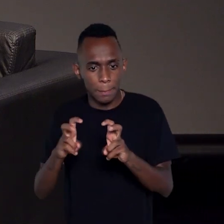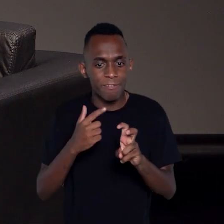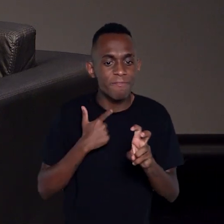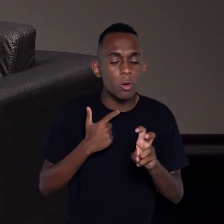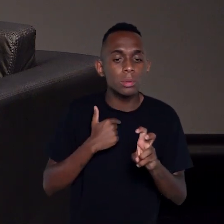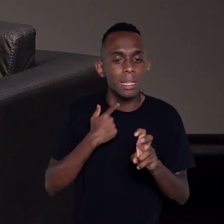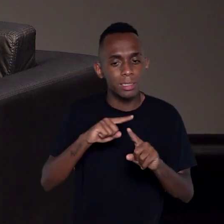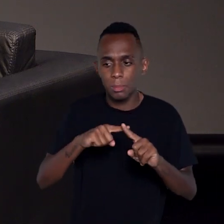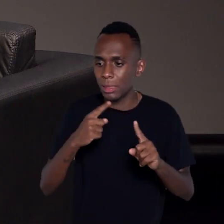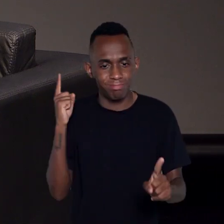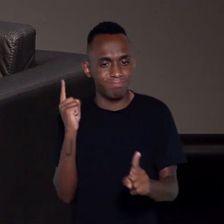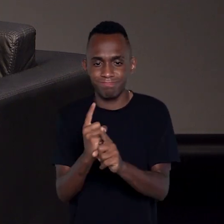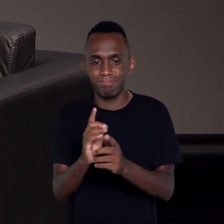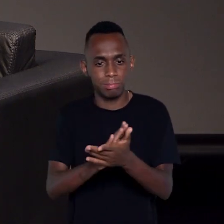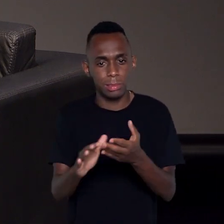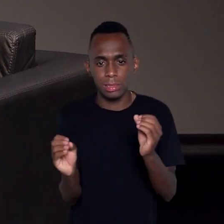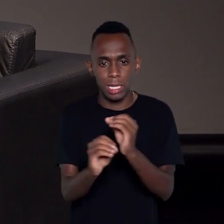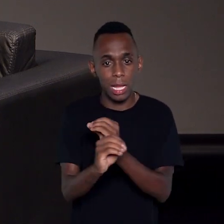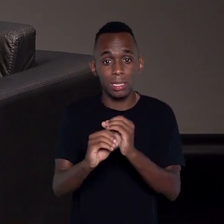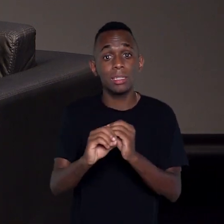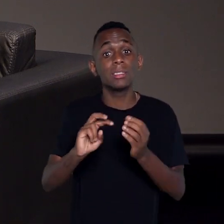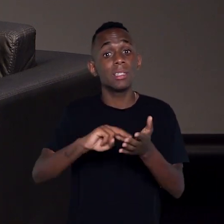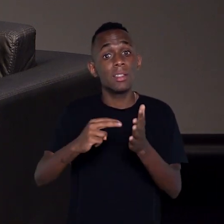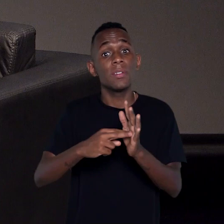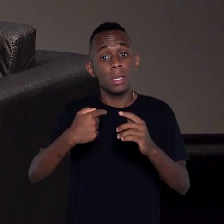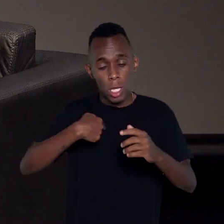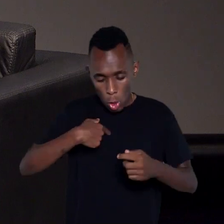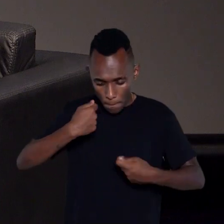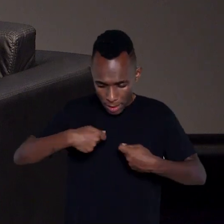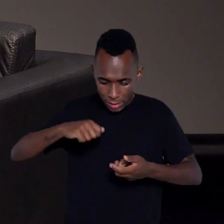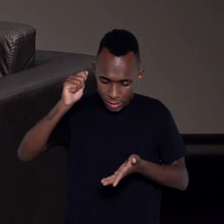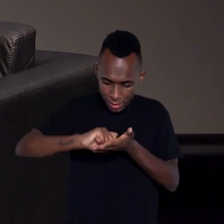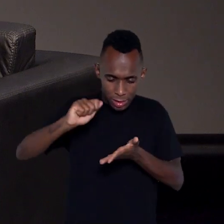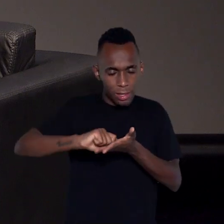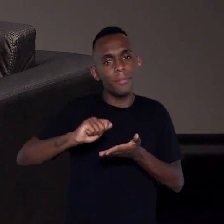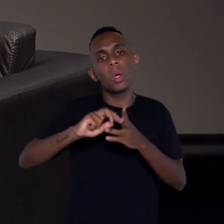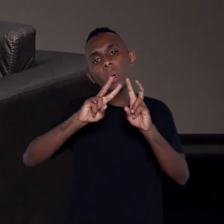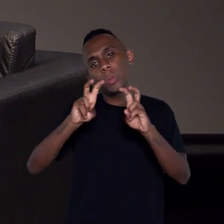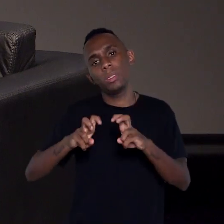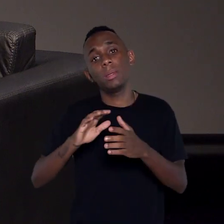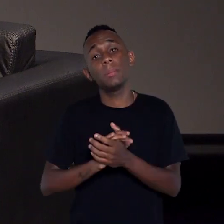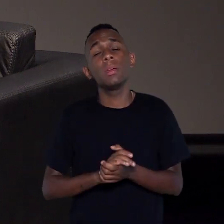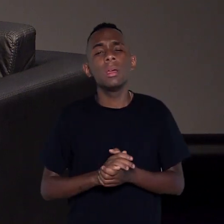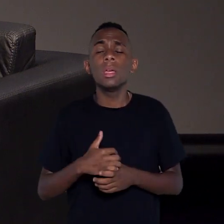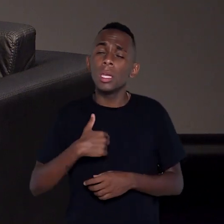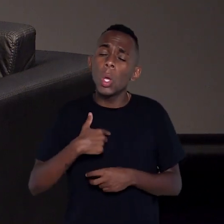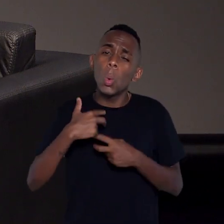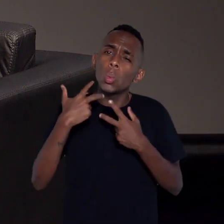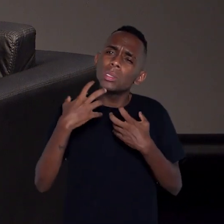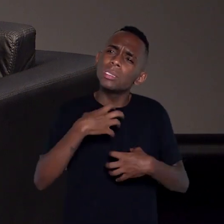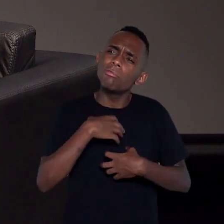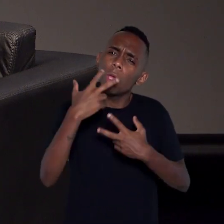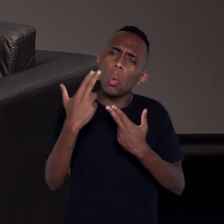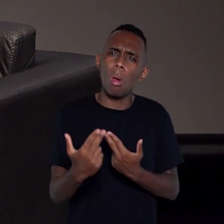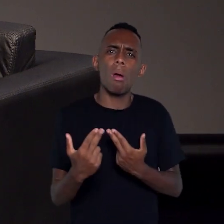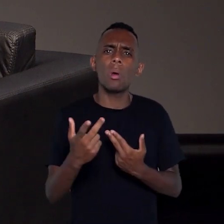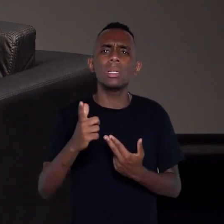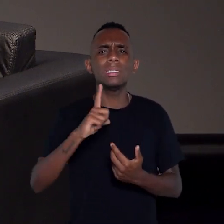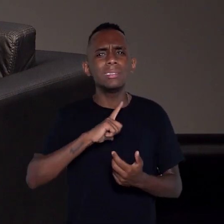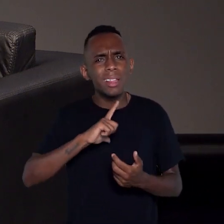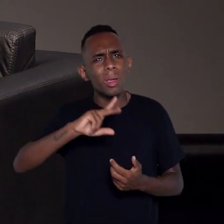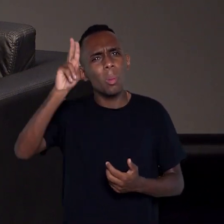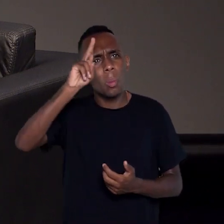determinada história, ele não apareceu, não surgiu, então escreva essa história. A impressão que eu tive é esta, né? Que há uma